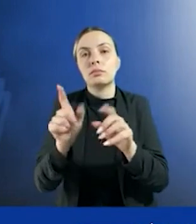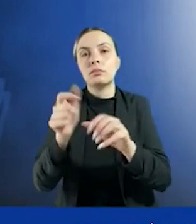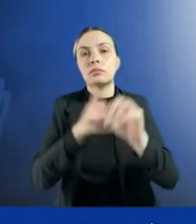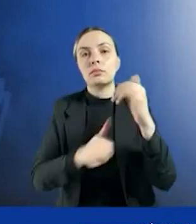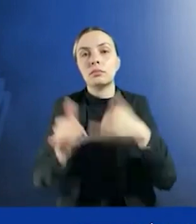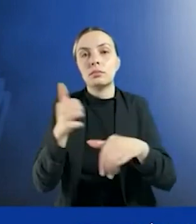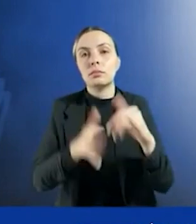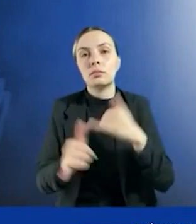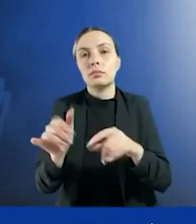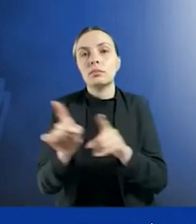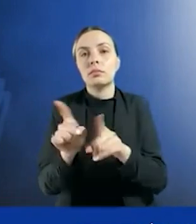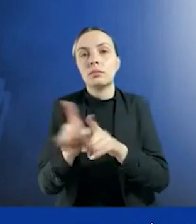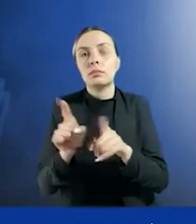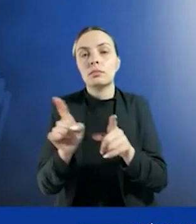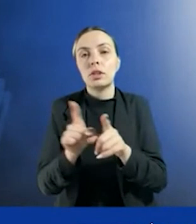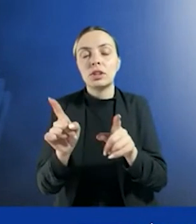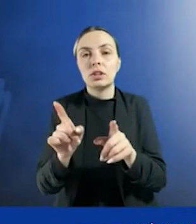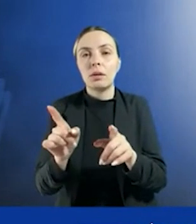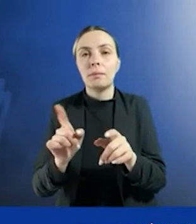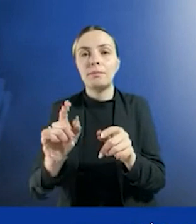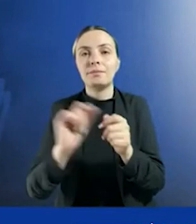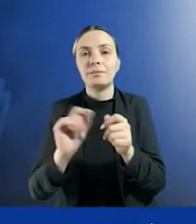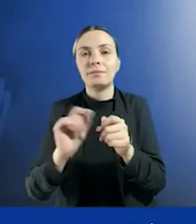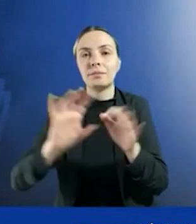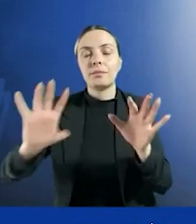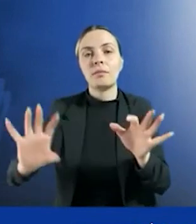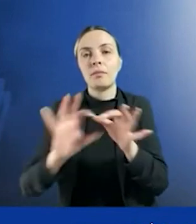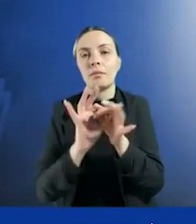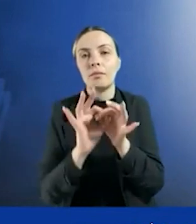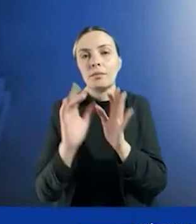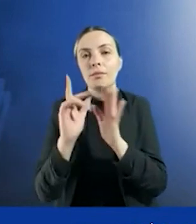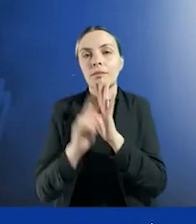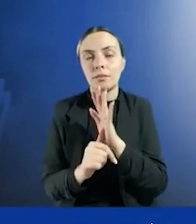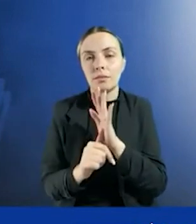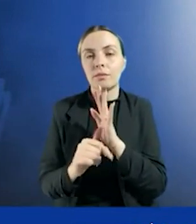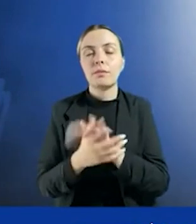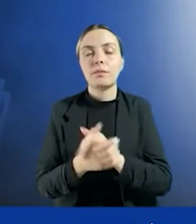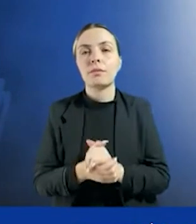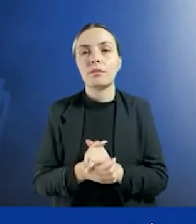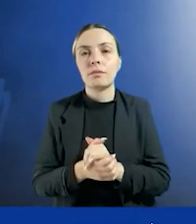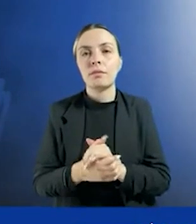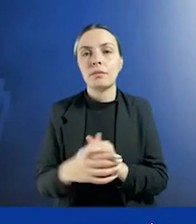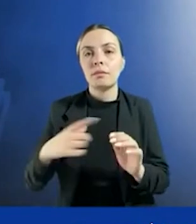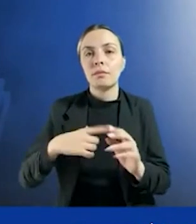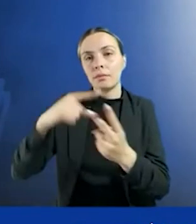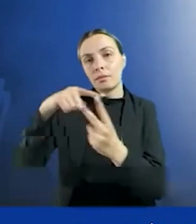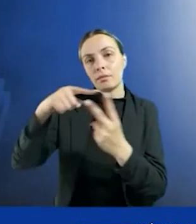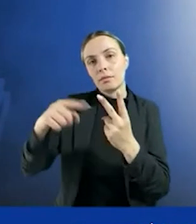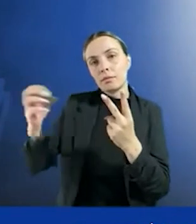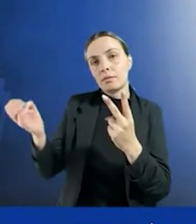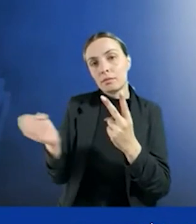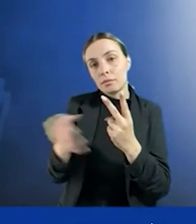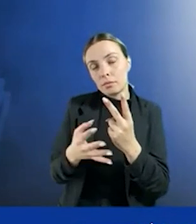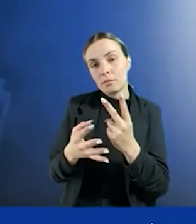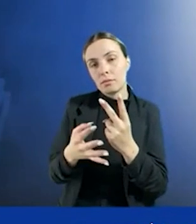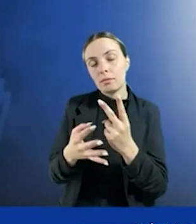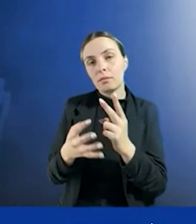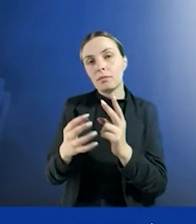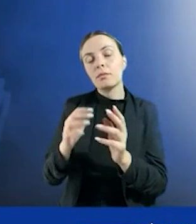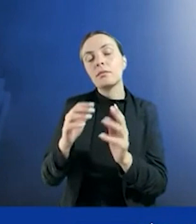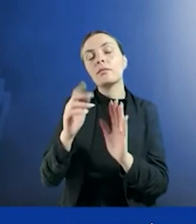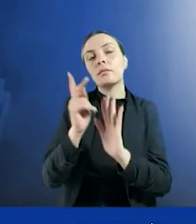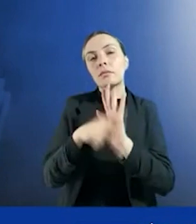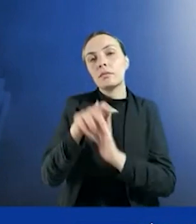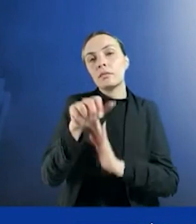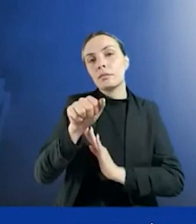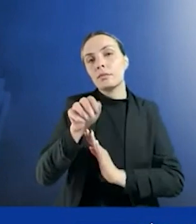fazer uma produção integrada a estes. E as duas novas novidades do plano ABC, no